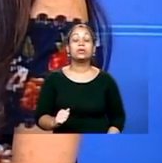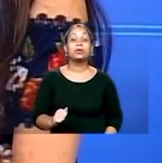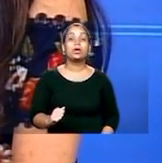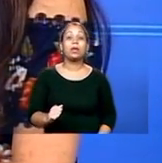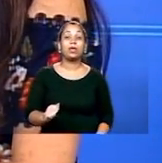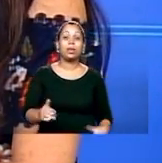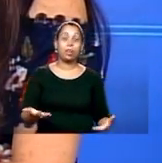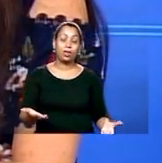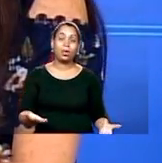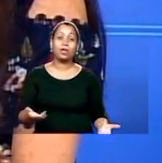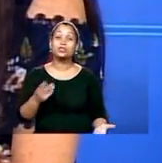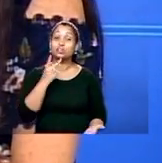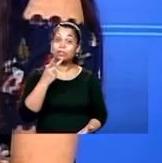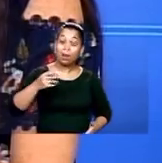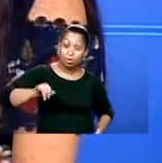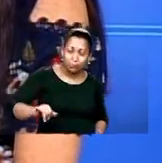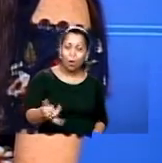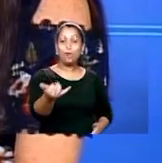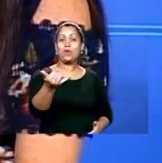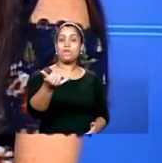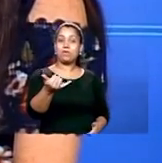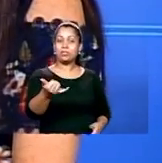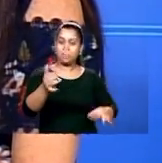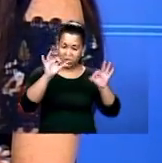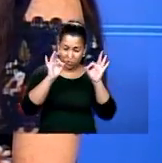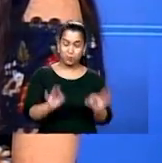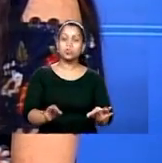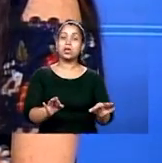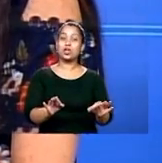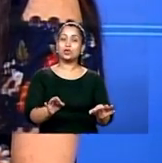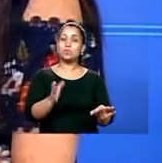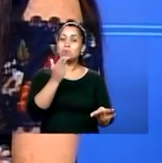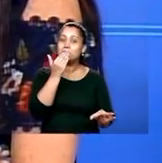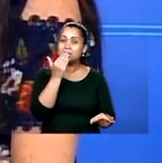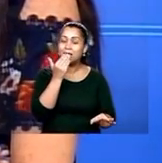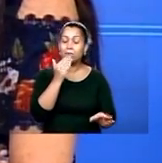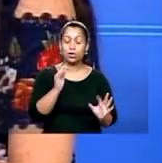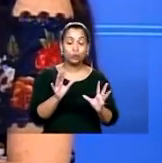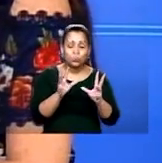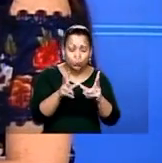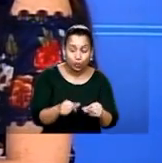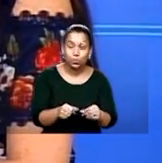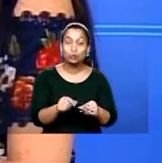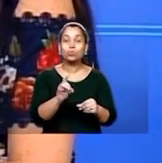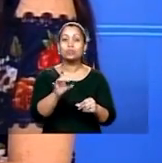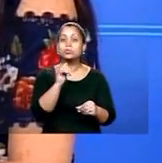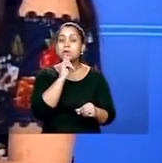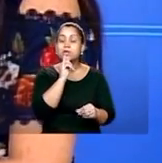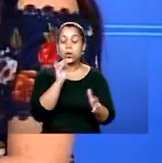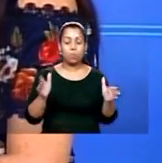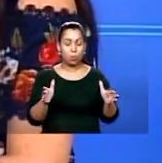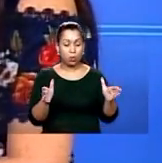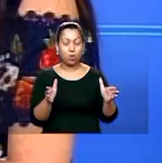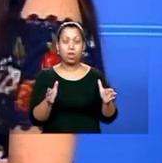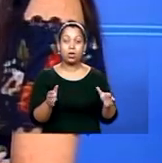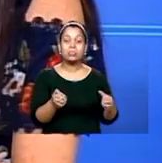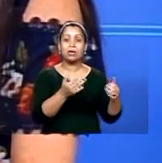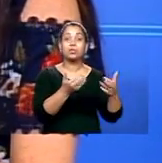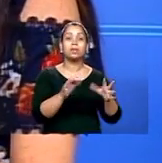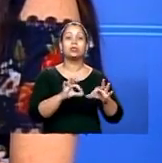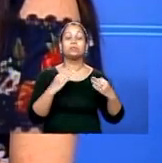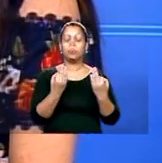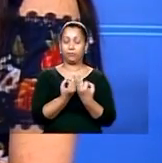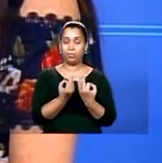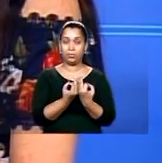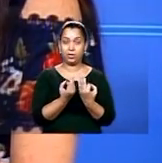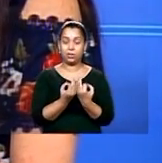gente fala do aproveitamento integral, né, desse alimento, não é só do alimento que é distribuído para as